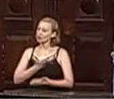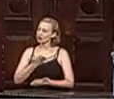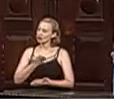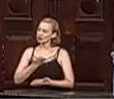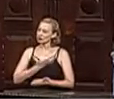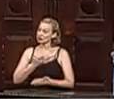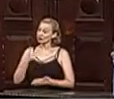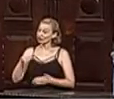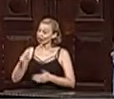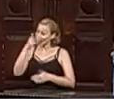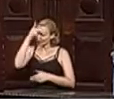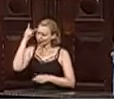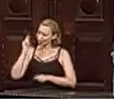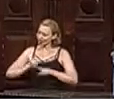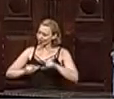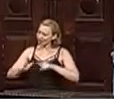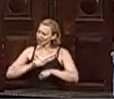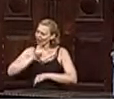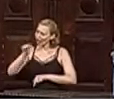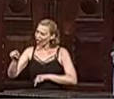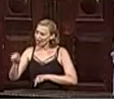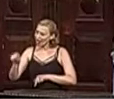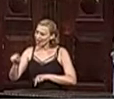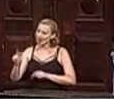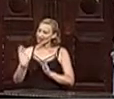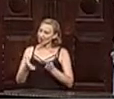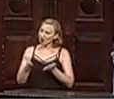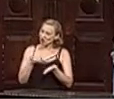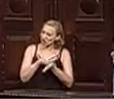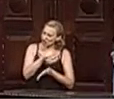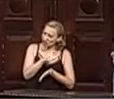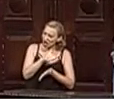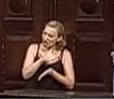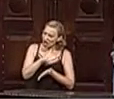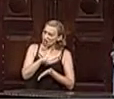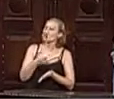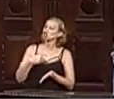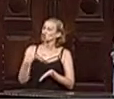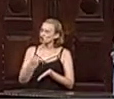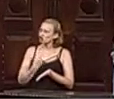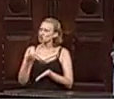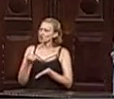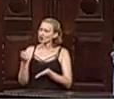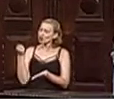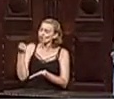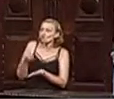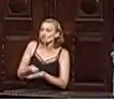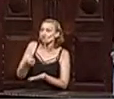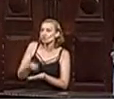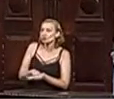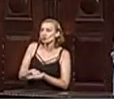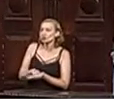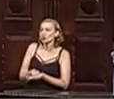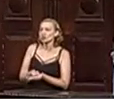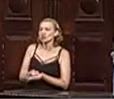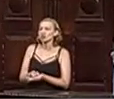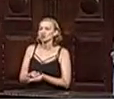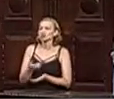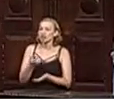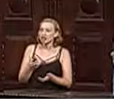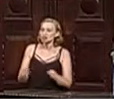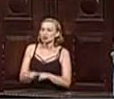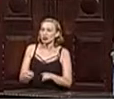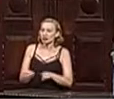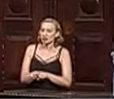carreira na presidência, e nós queremos, em nome dos garis, cobrar aqui esse compromisso. E também dizer ao senhor que os contratos